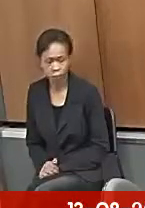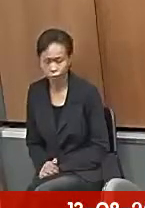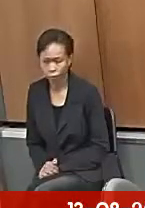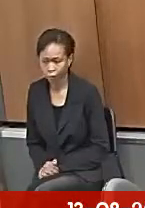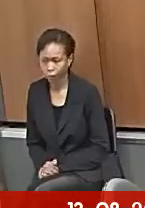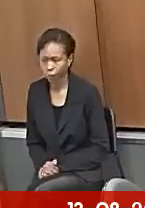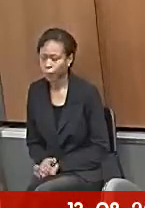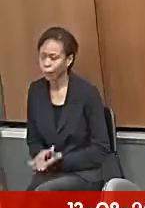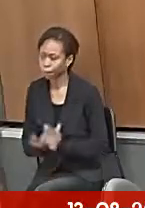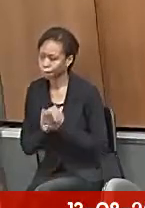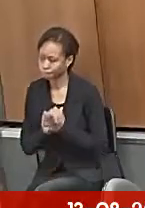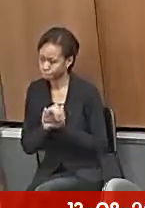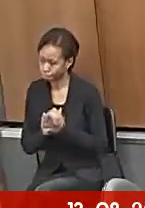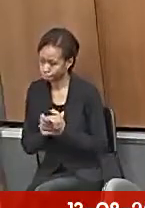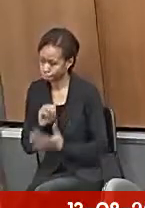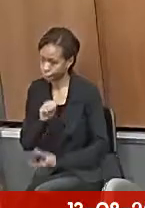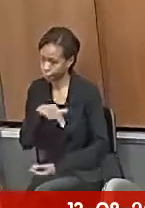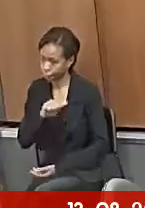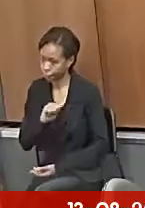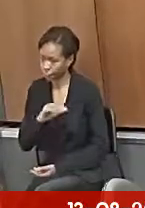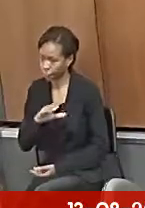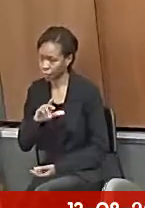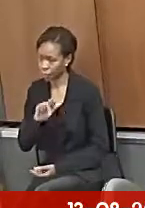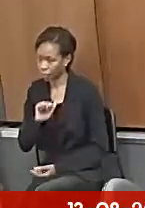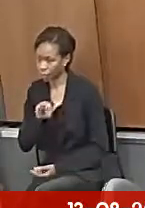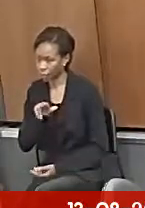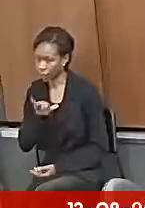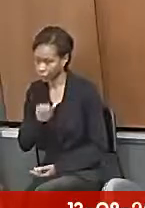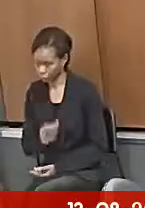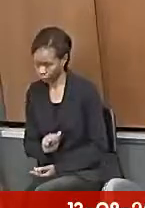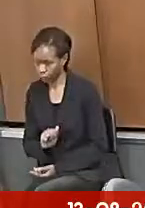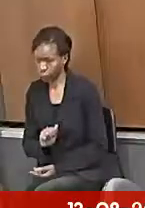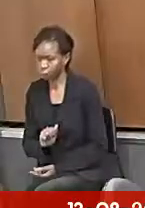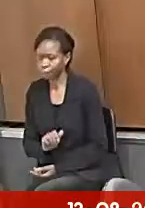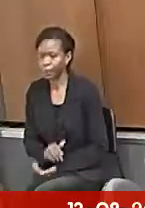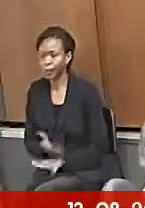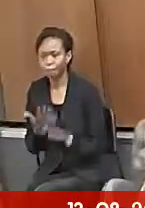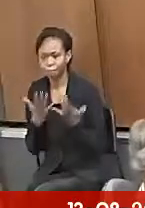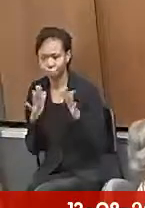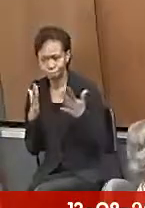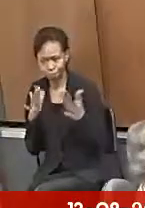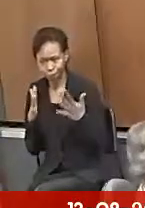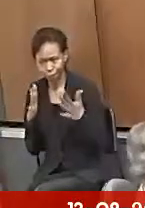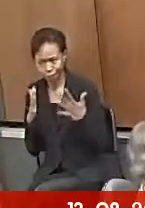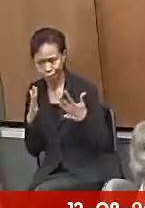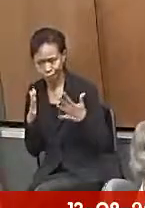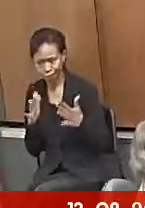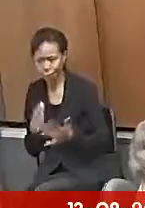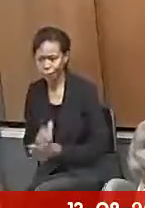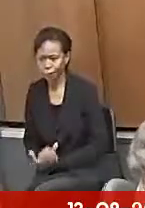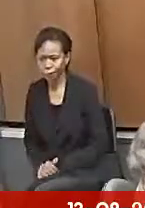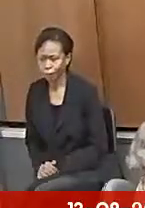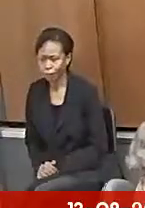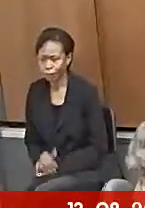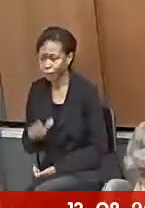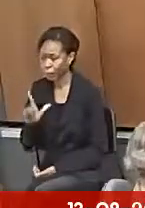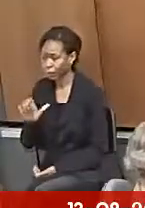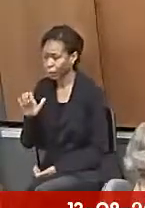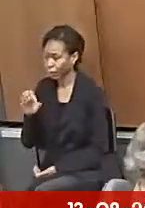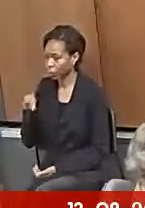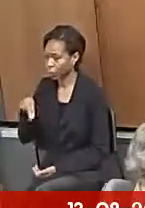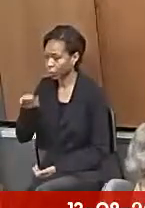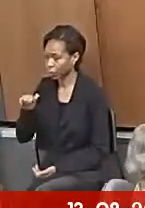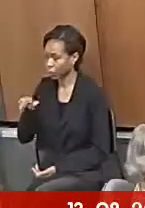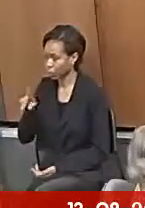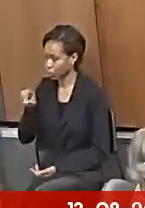parabéns a ana cláudia para o atleta a salva de palmas para ela leonardo